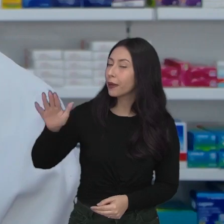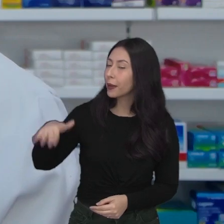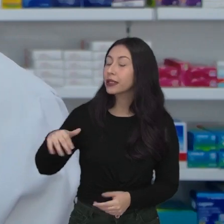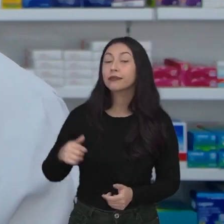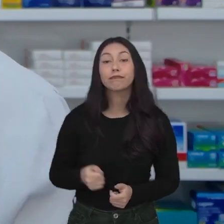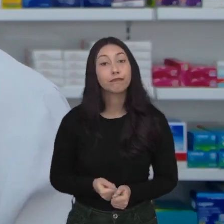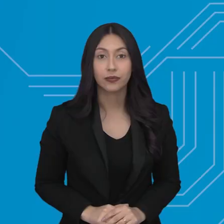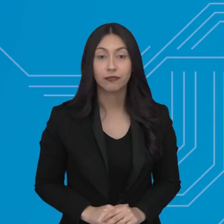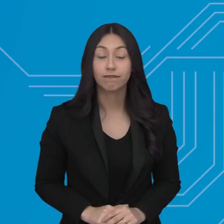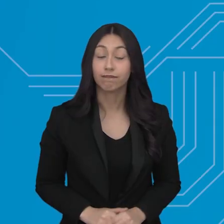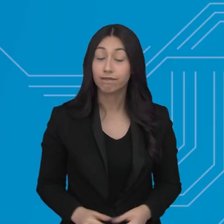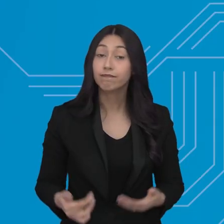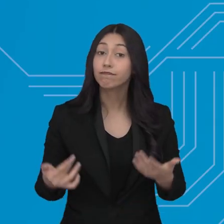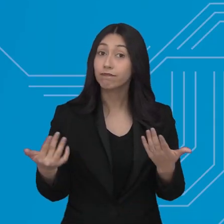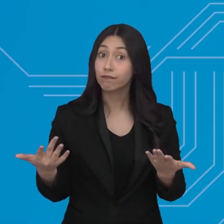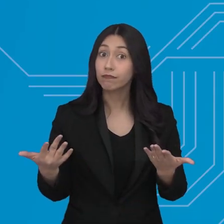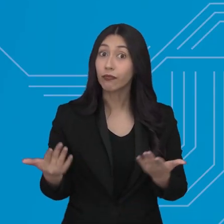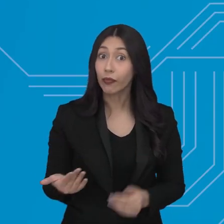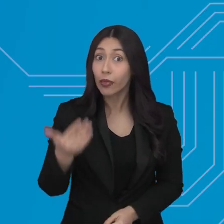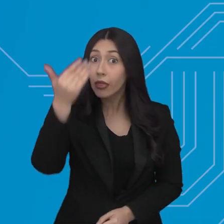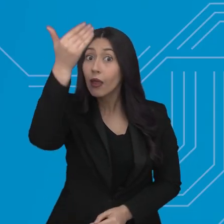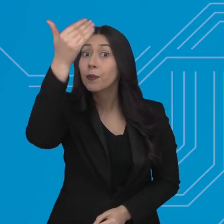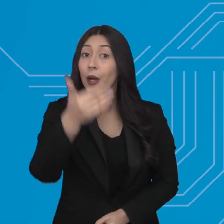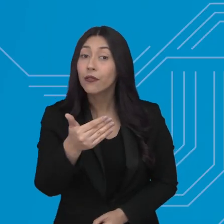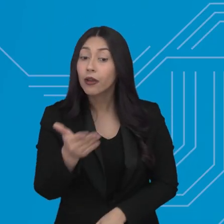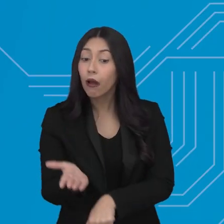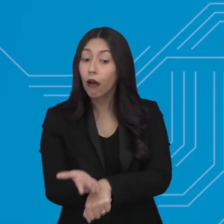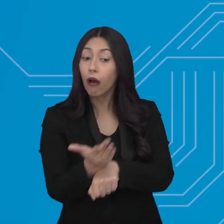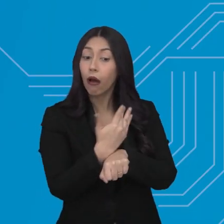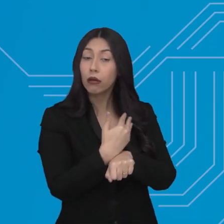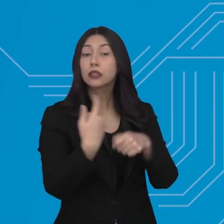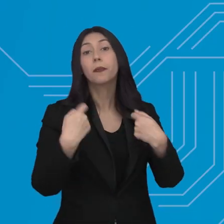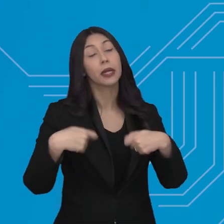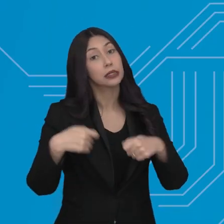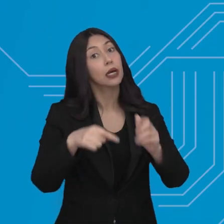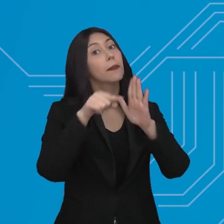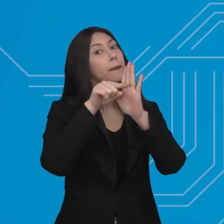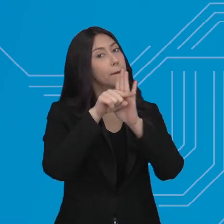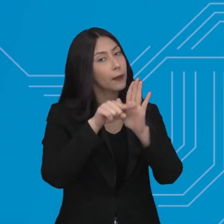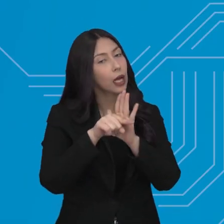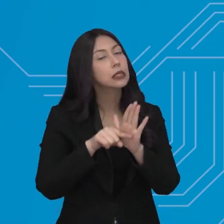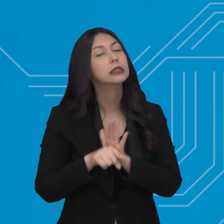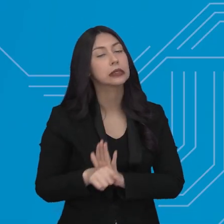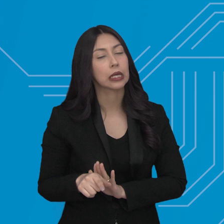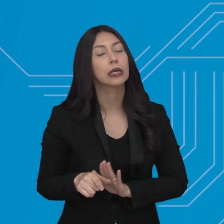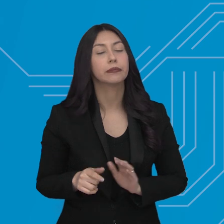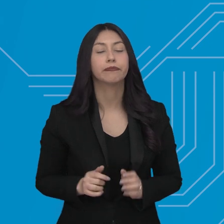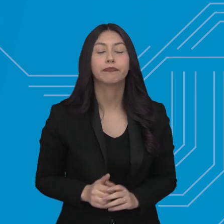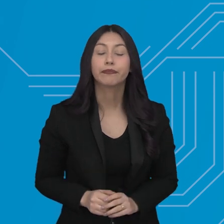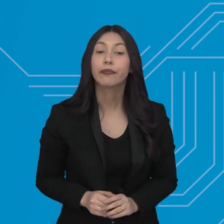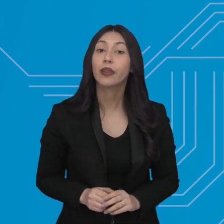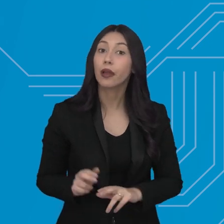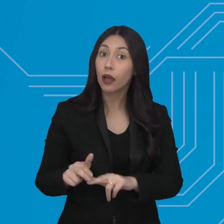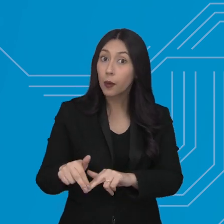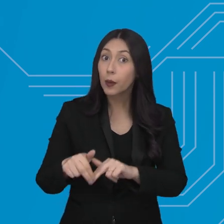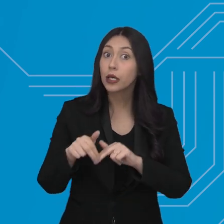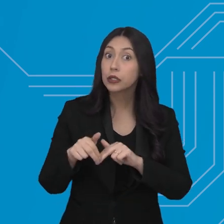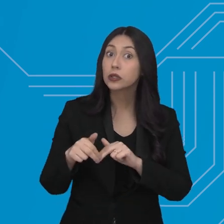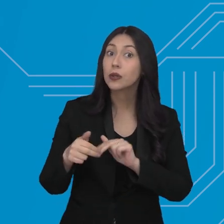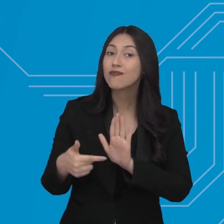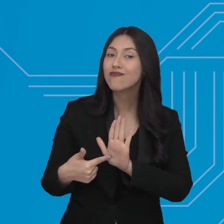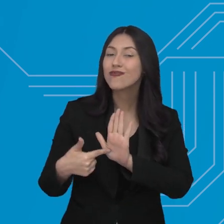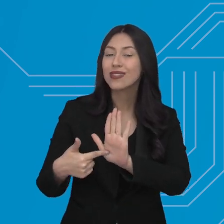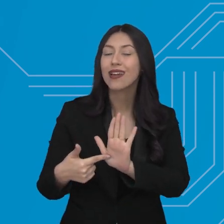vantagem de ser bem mais em conta. E essa é mais uma prova, né, de que é preciso fazer pesquisa de preço para economizar. E por falar nisso, dados